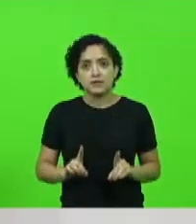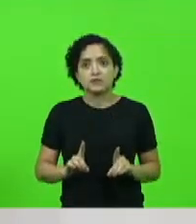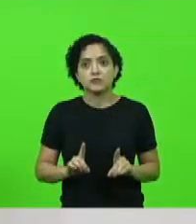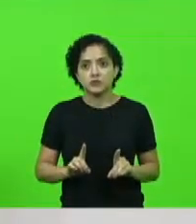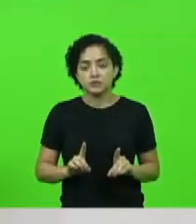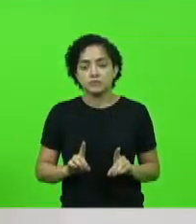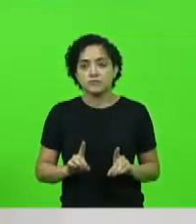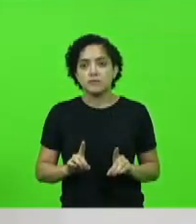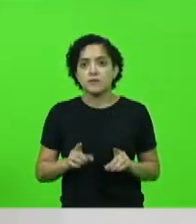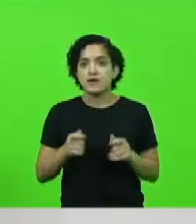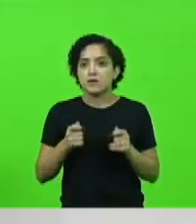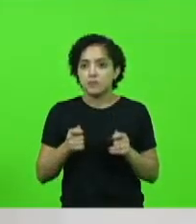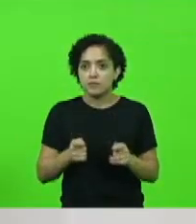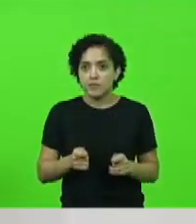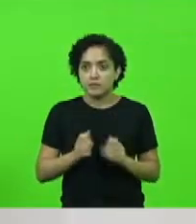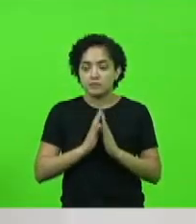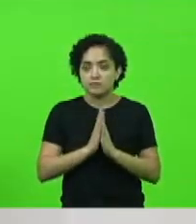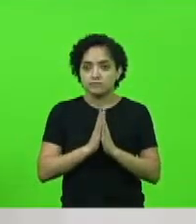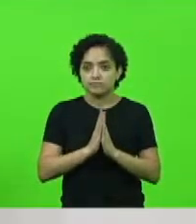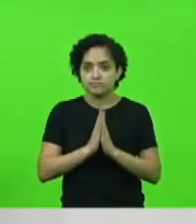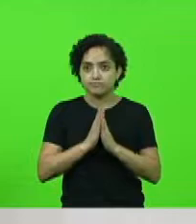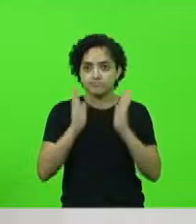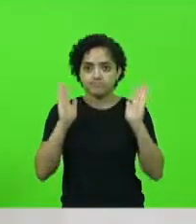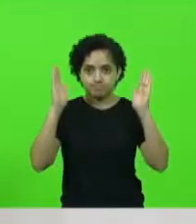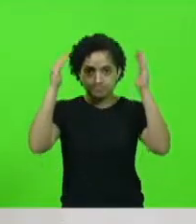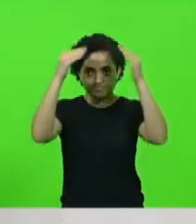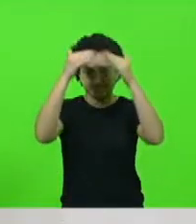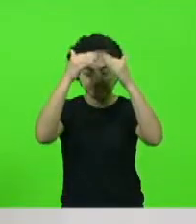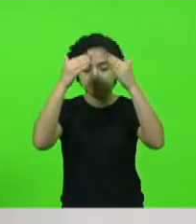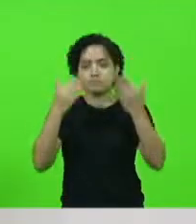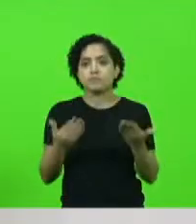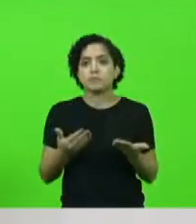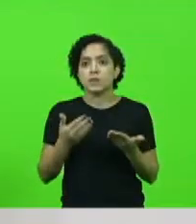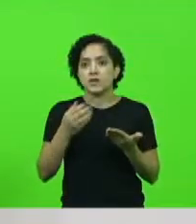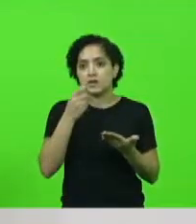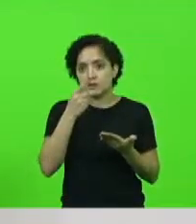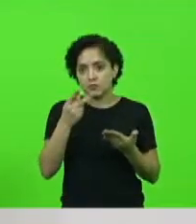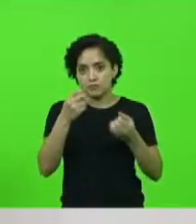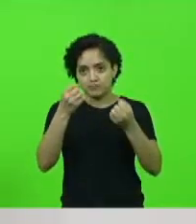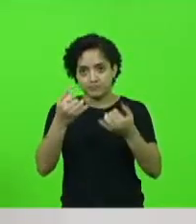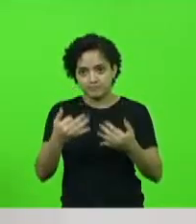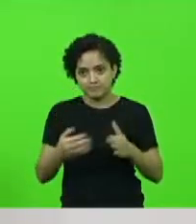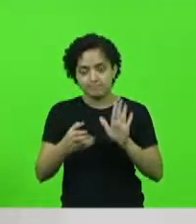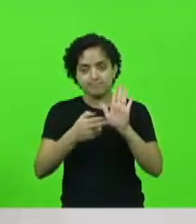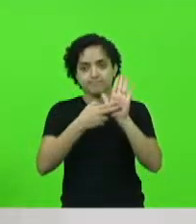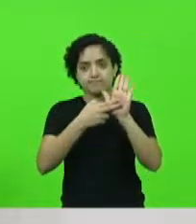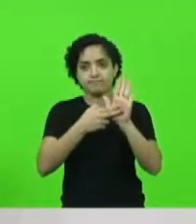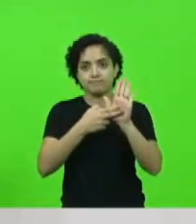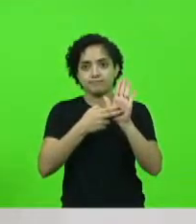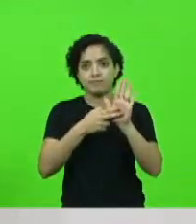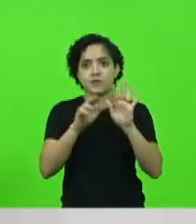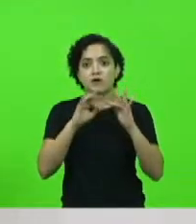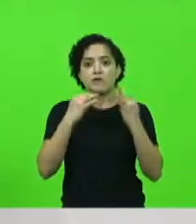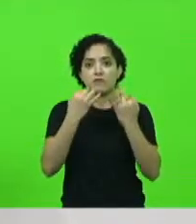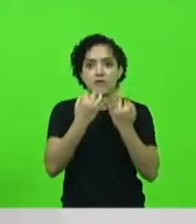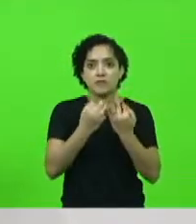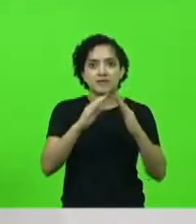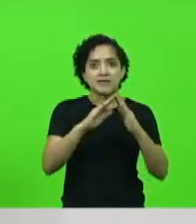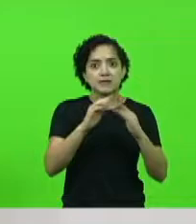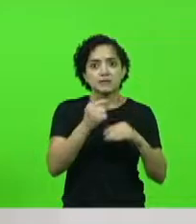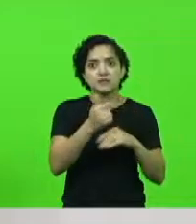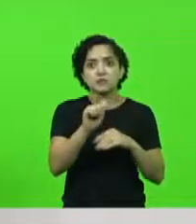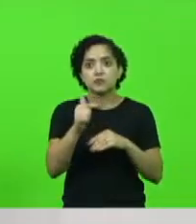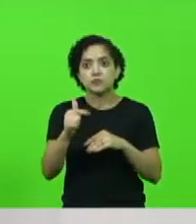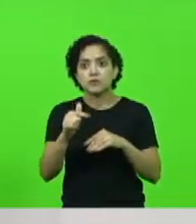aqui o apelo do Papa Francisco, no qual falei também no dia da nossa posse. Nenhuma família sem teto, nenhum camponês